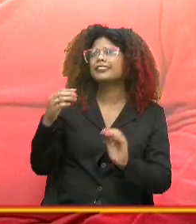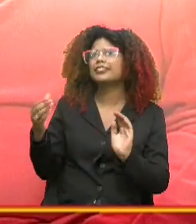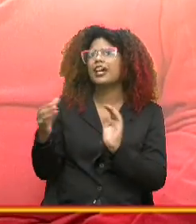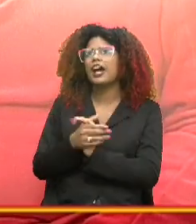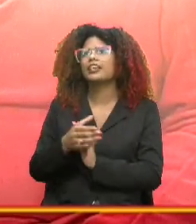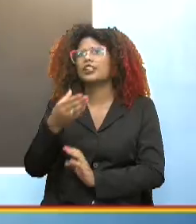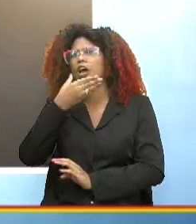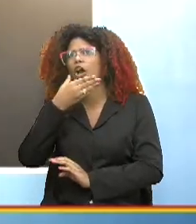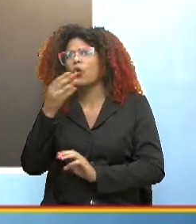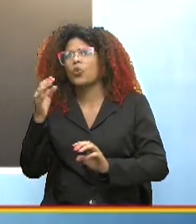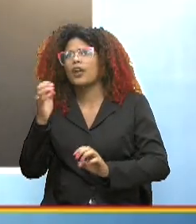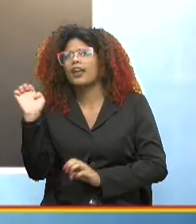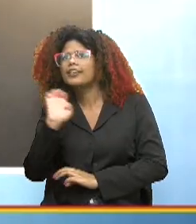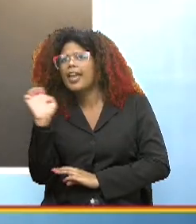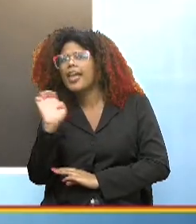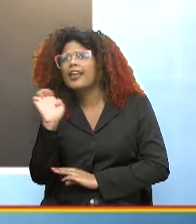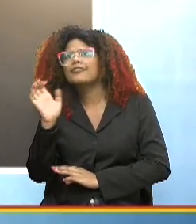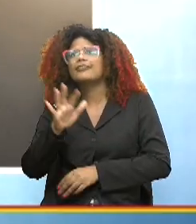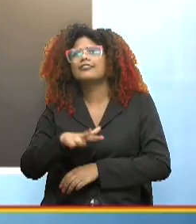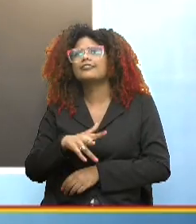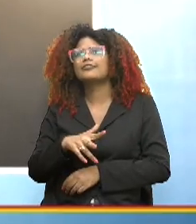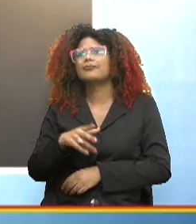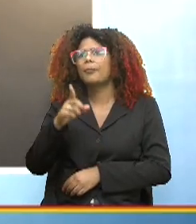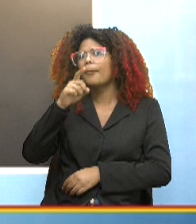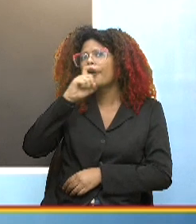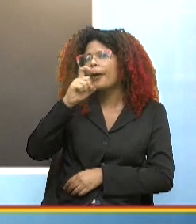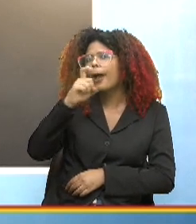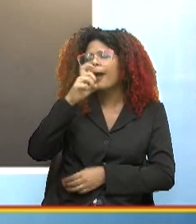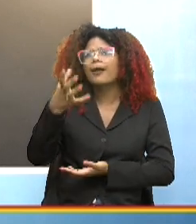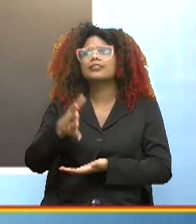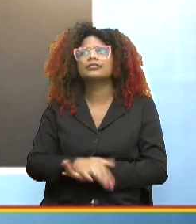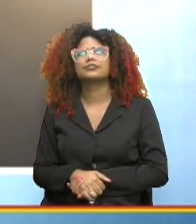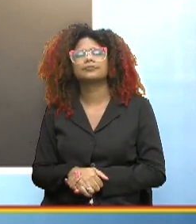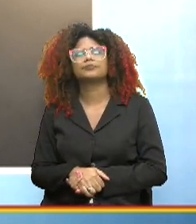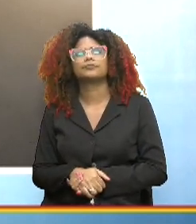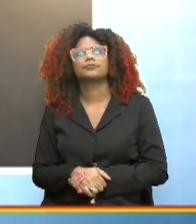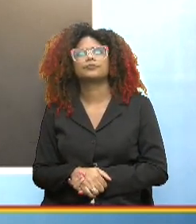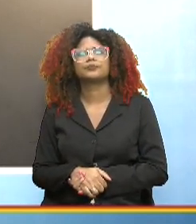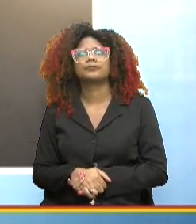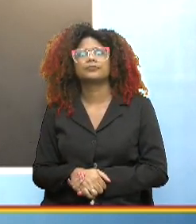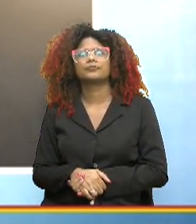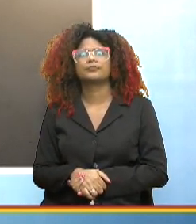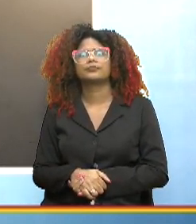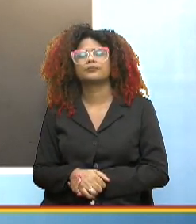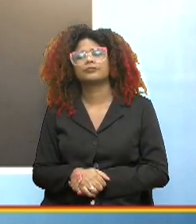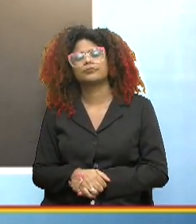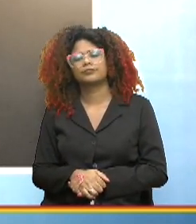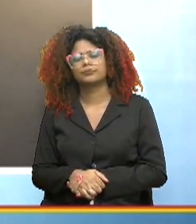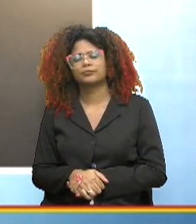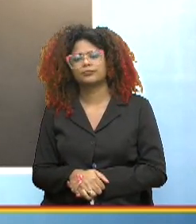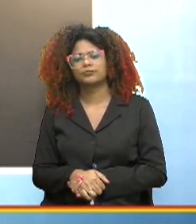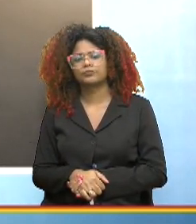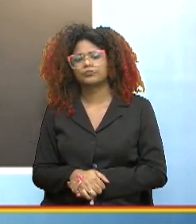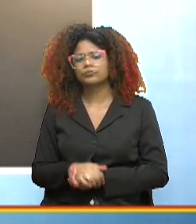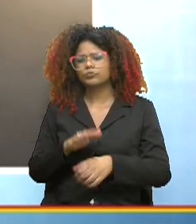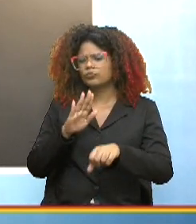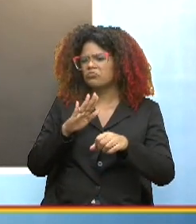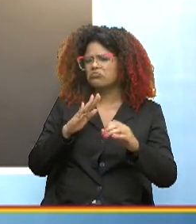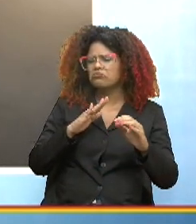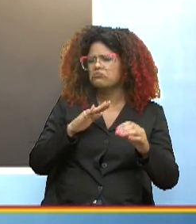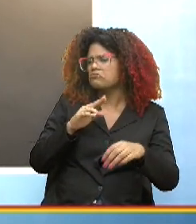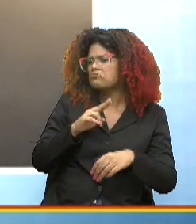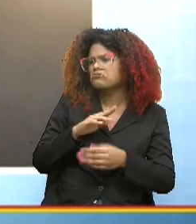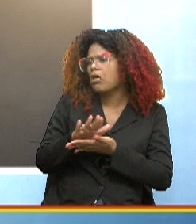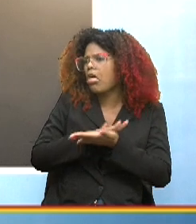como como pais né e assim mas em nenhum momento como